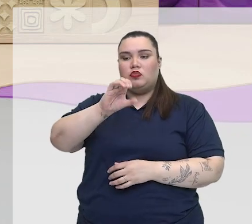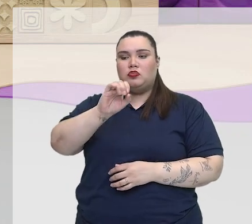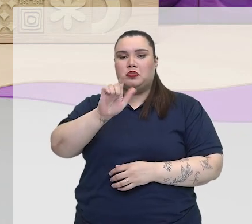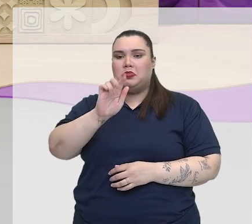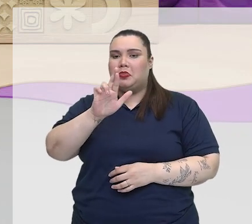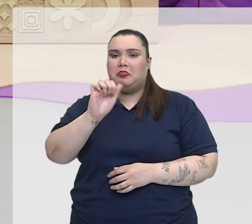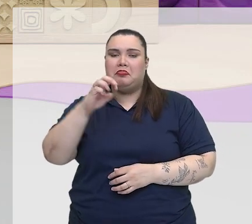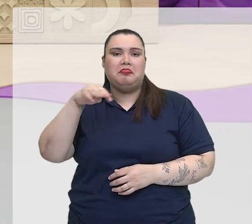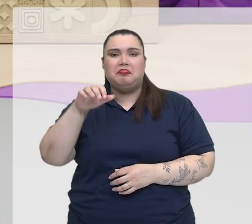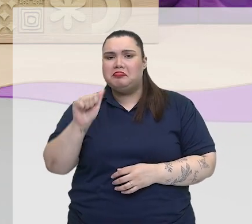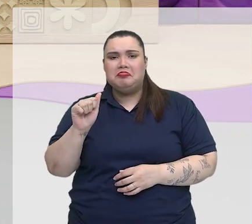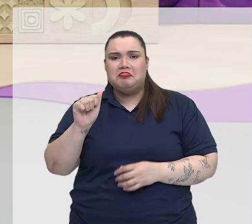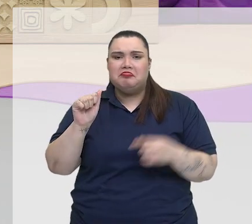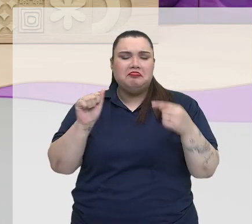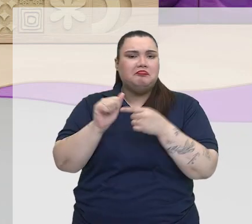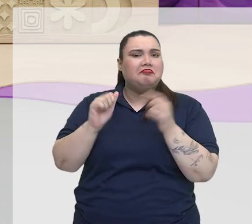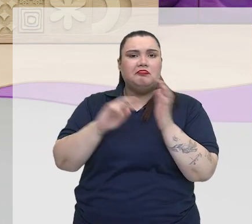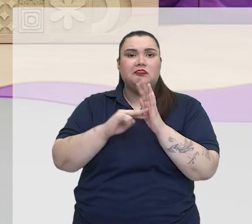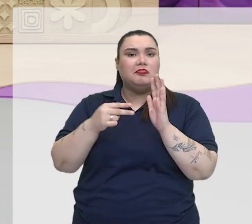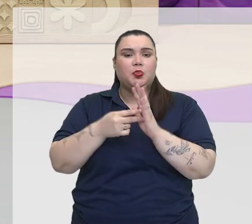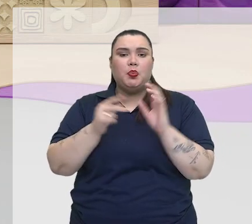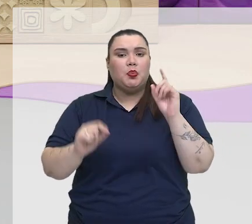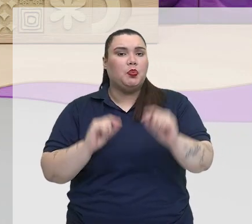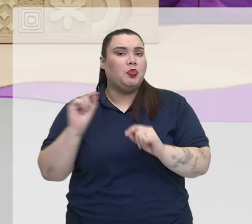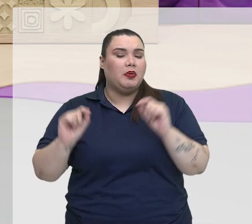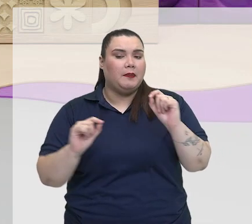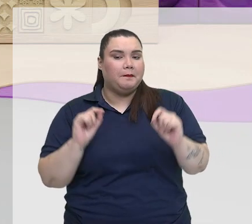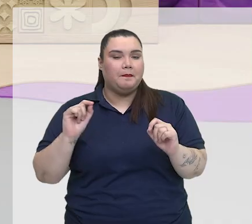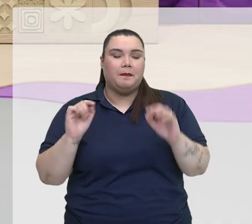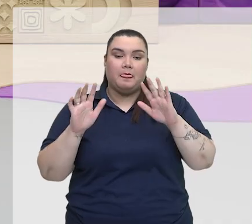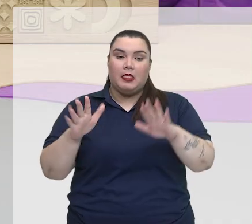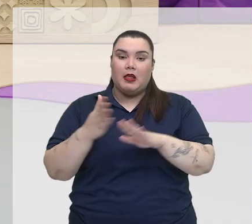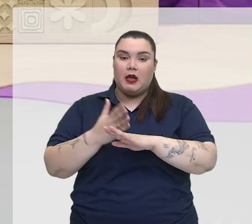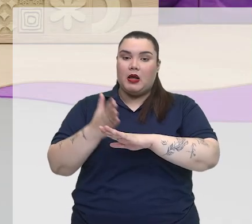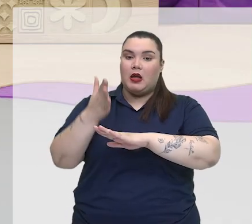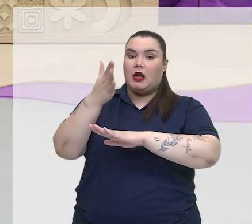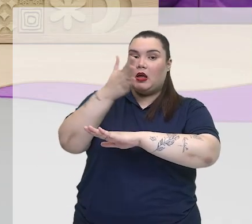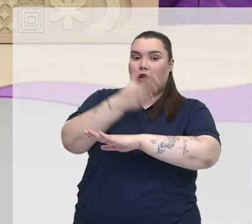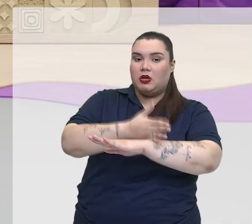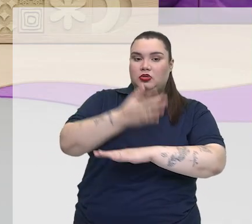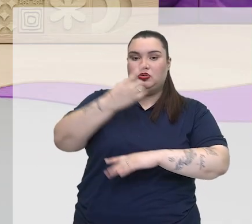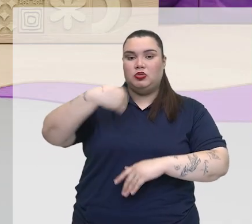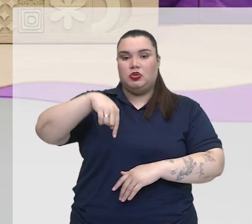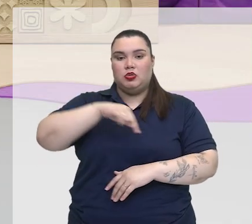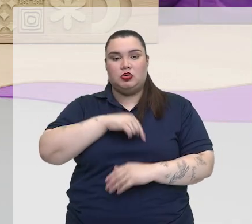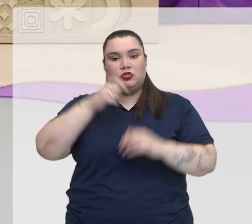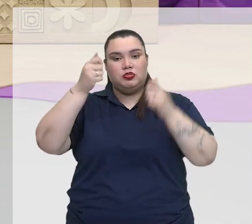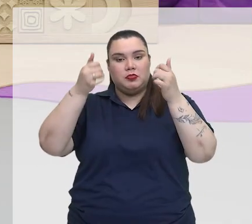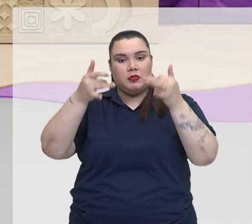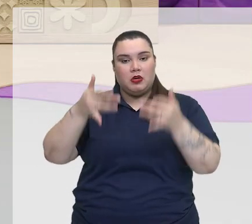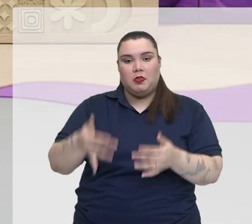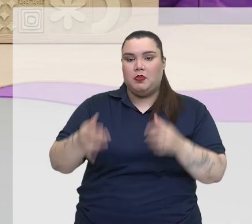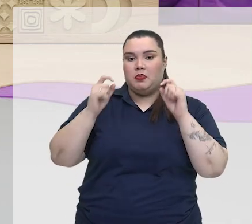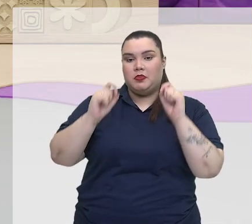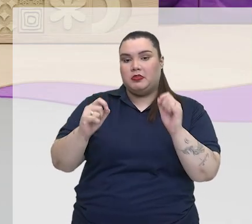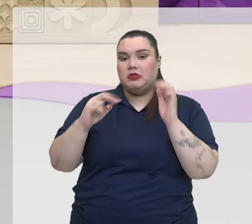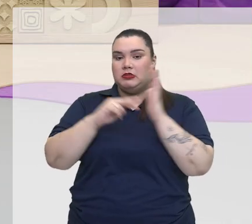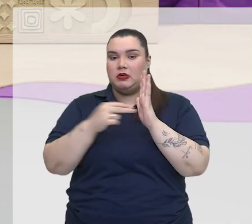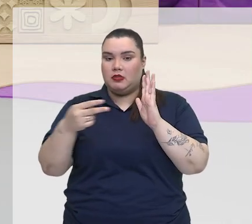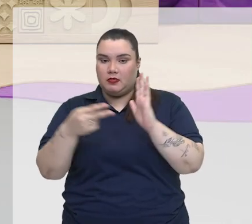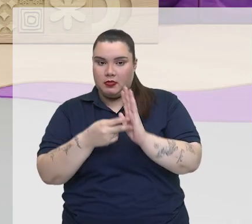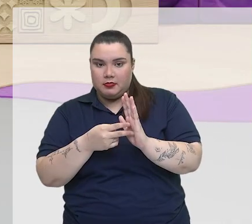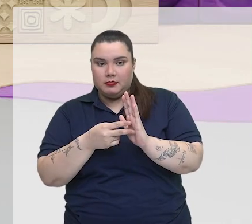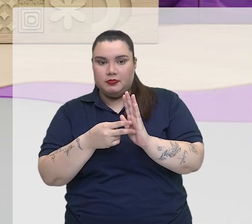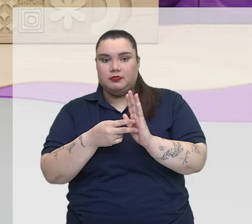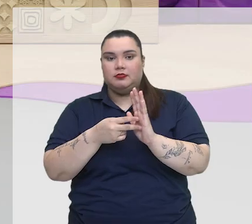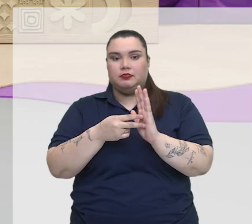é o fluxograma, né? Muito bem, antes de nós partirmos para a definição do que vem a ser um